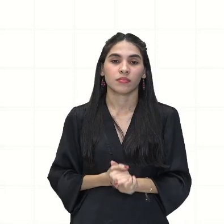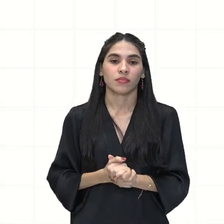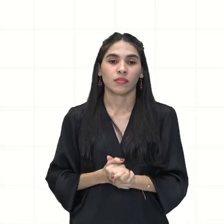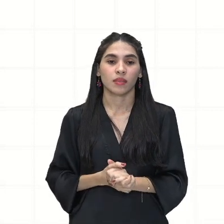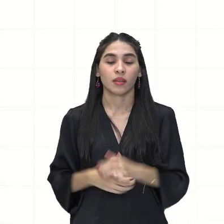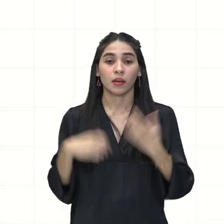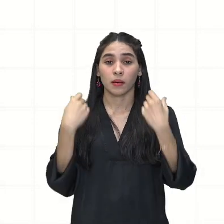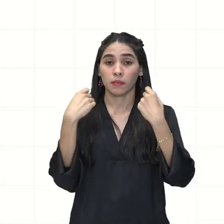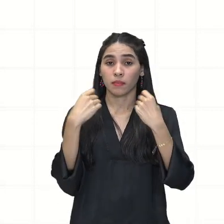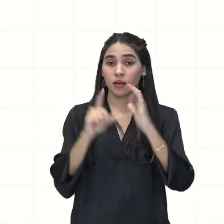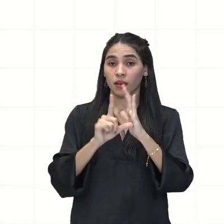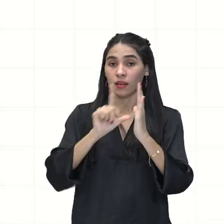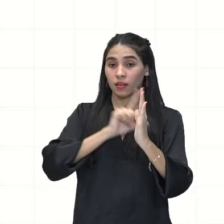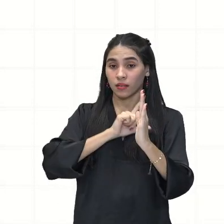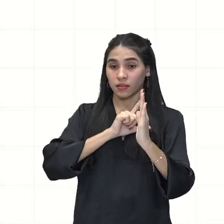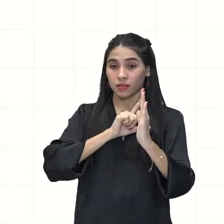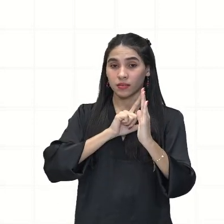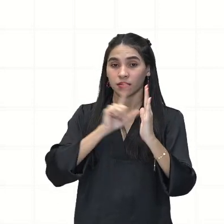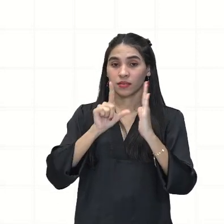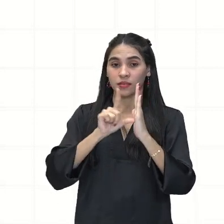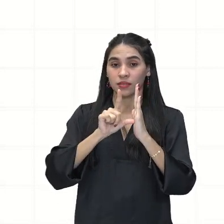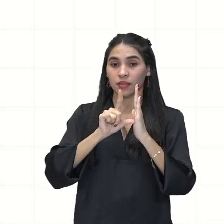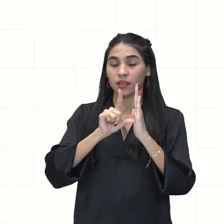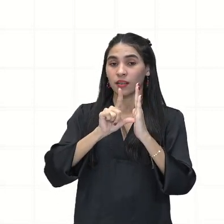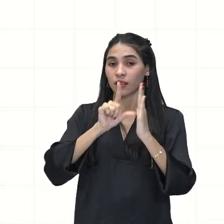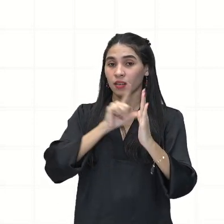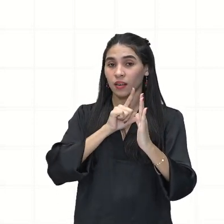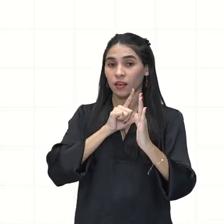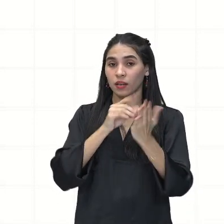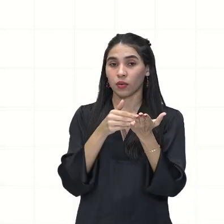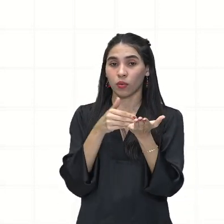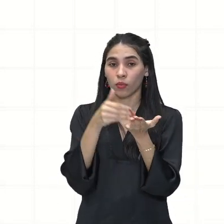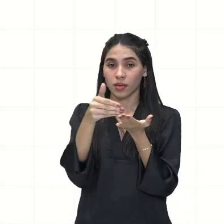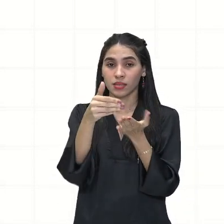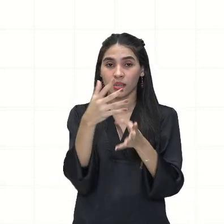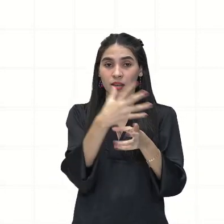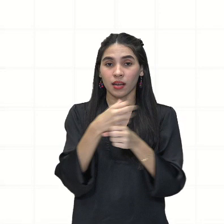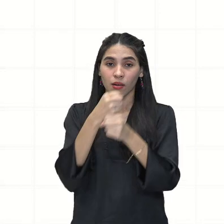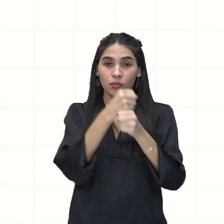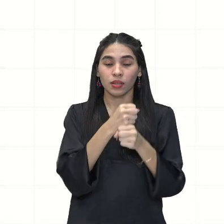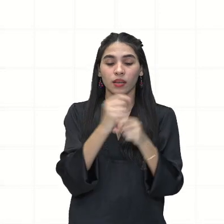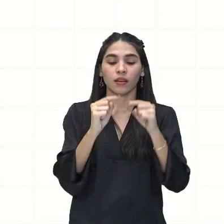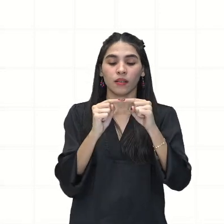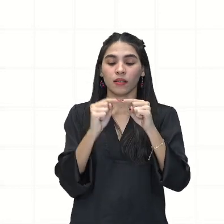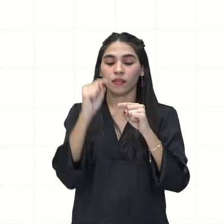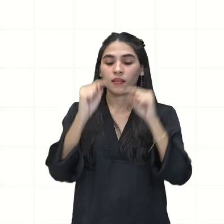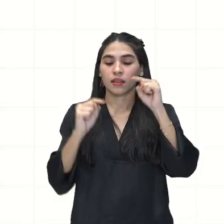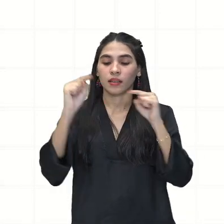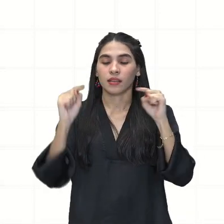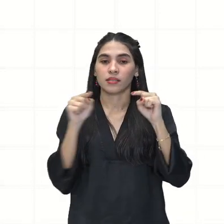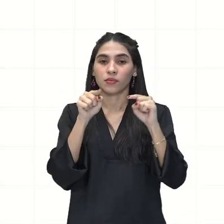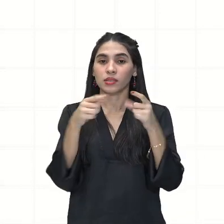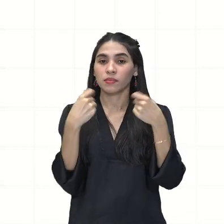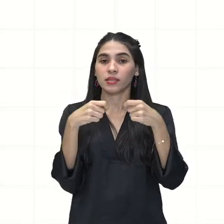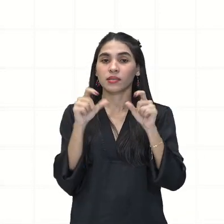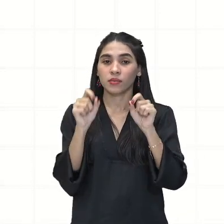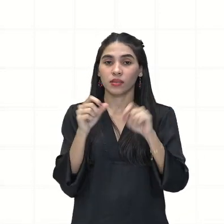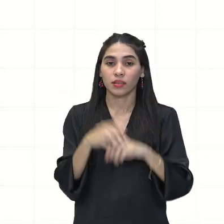que antes, olha só, antes de se calcular a variância, é